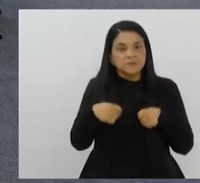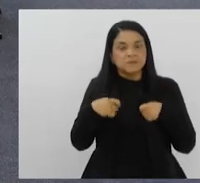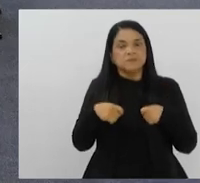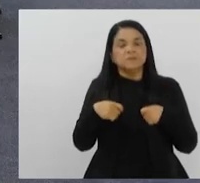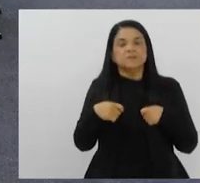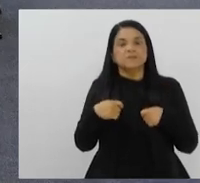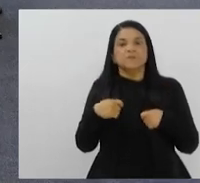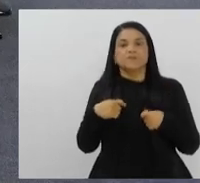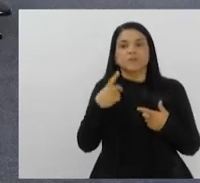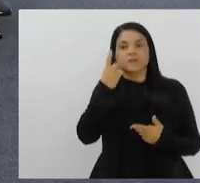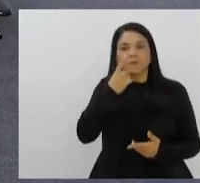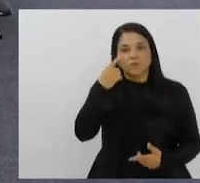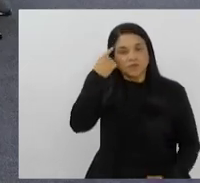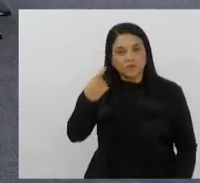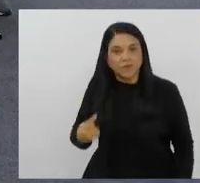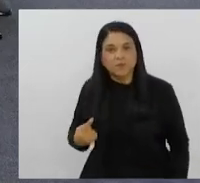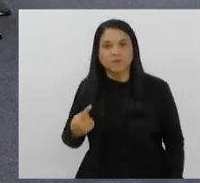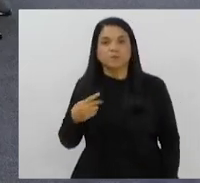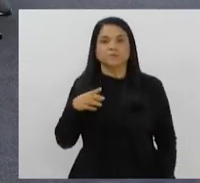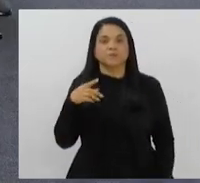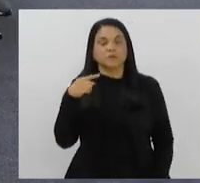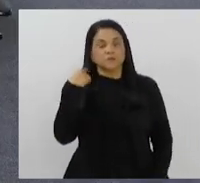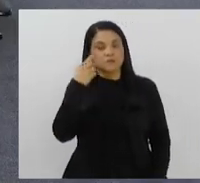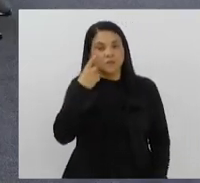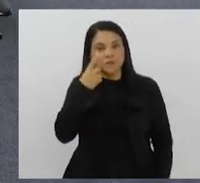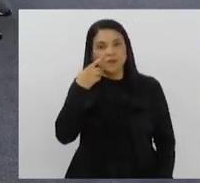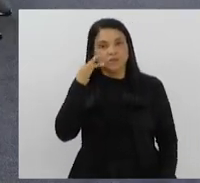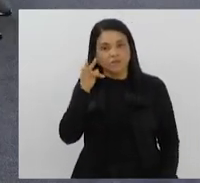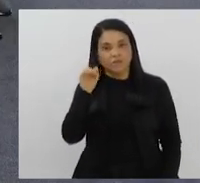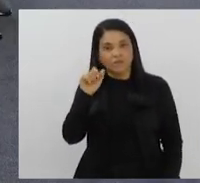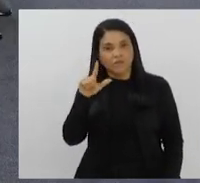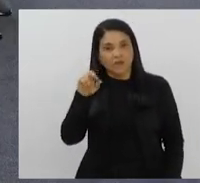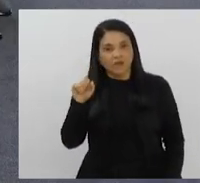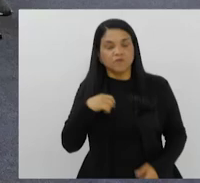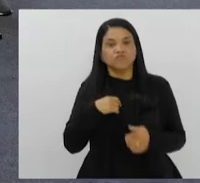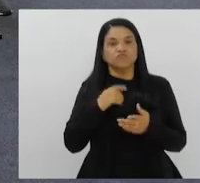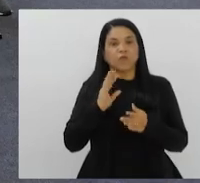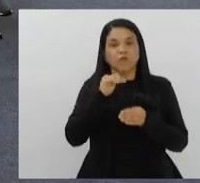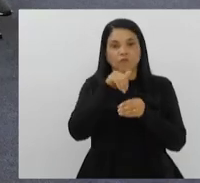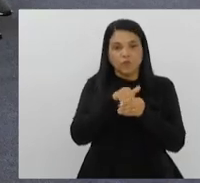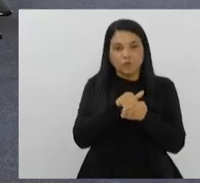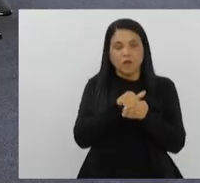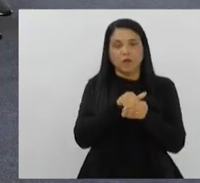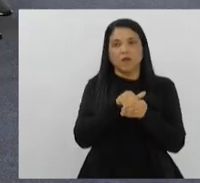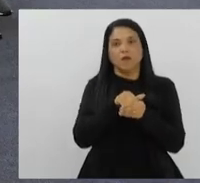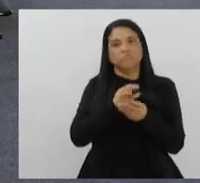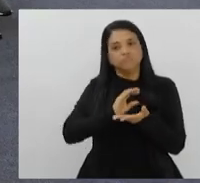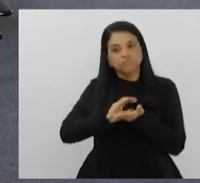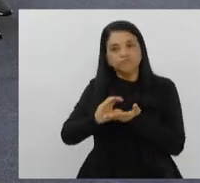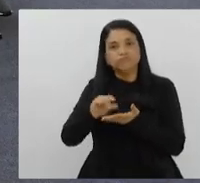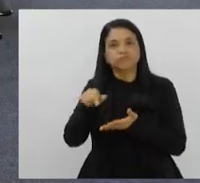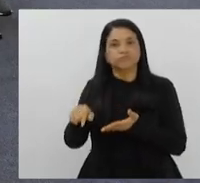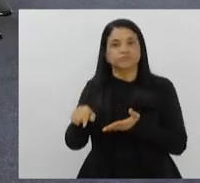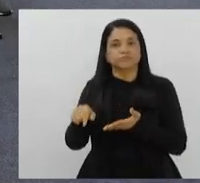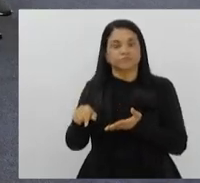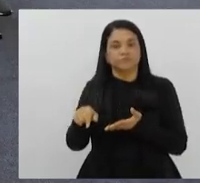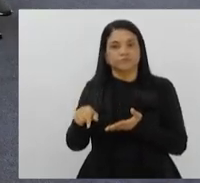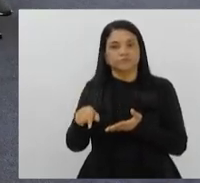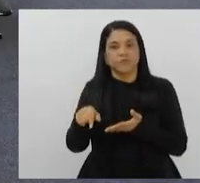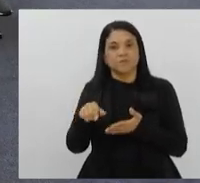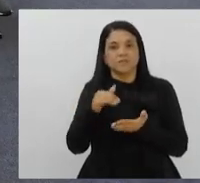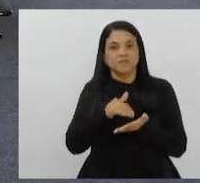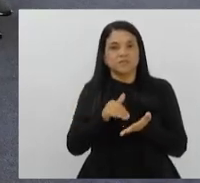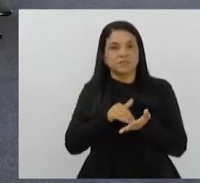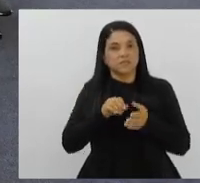Dani Balbi, deputado Flávio, nós votamos os recursos para a Secretaria de Educação, aliás, nós todos sempre queremos